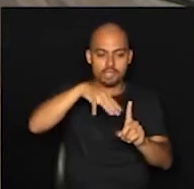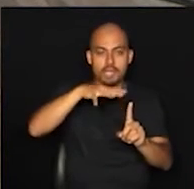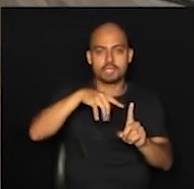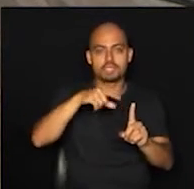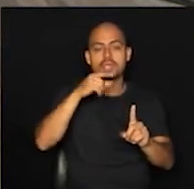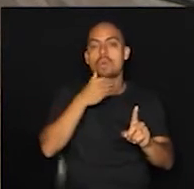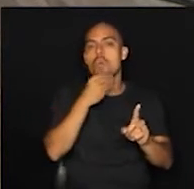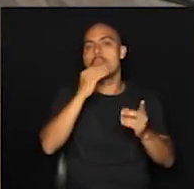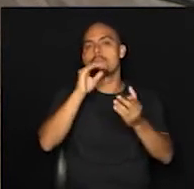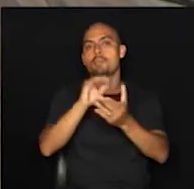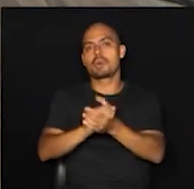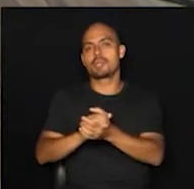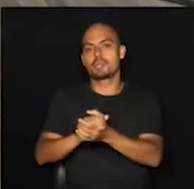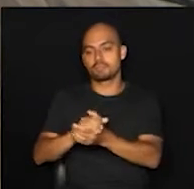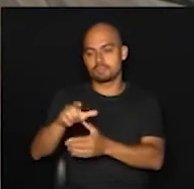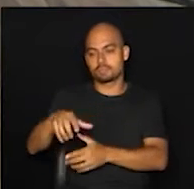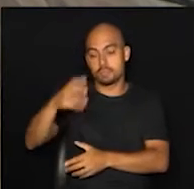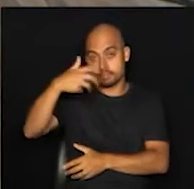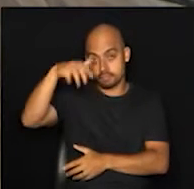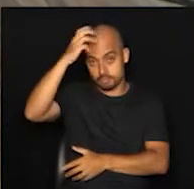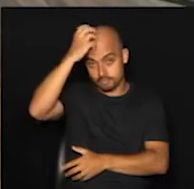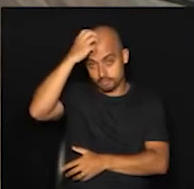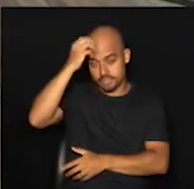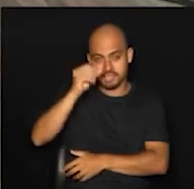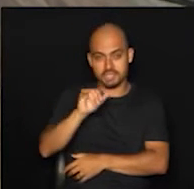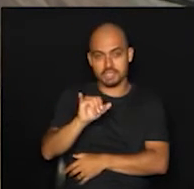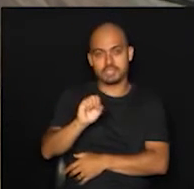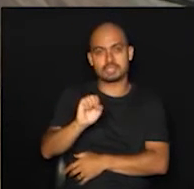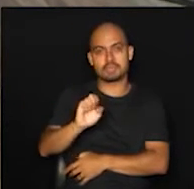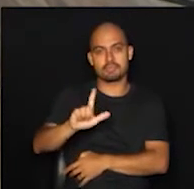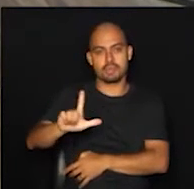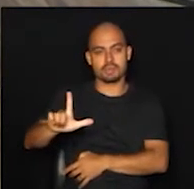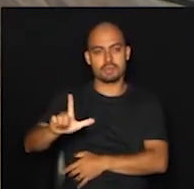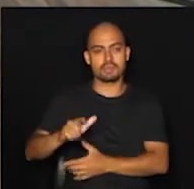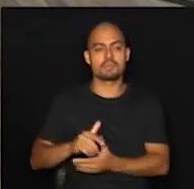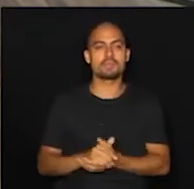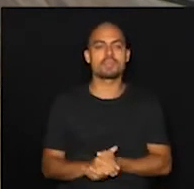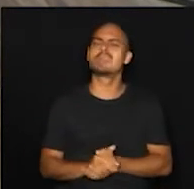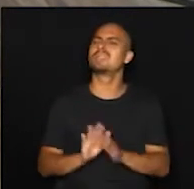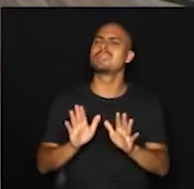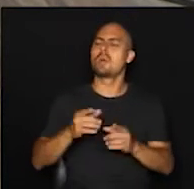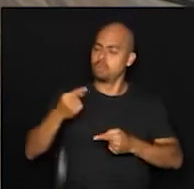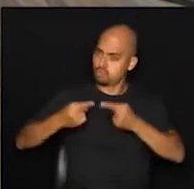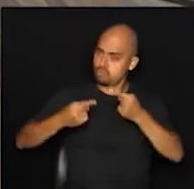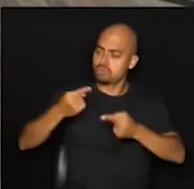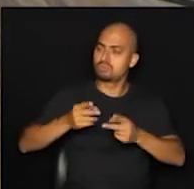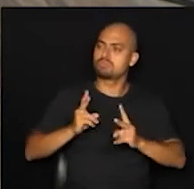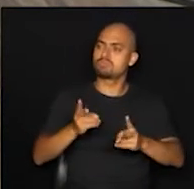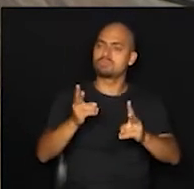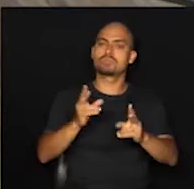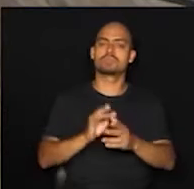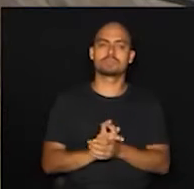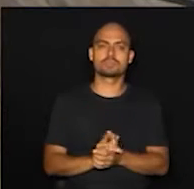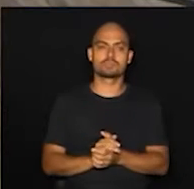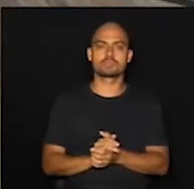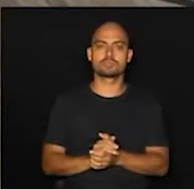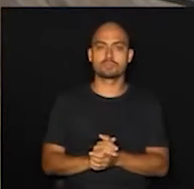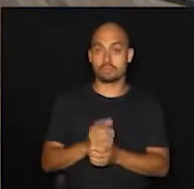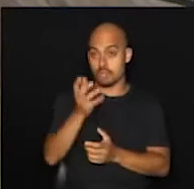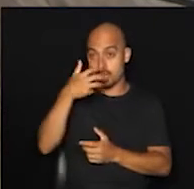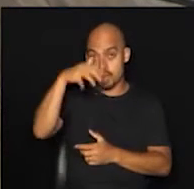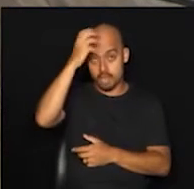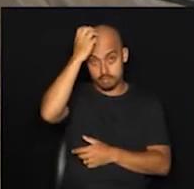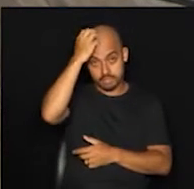da princesa Isabel, o Conde Deu. Ainda sobre esse assunto de política, Bruno, a princesa Isabel, ela nunca